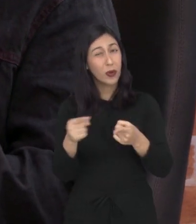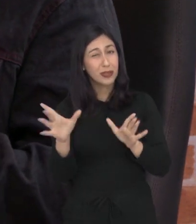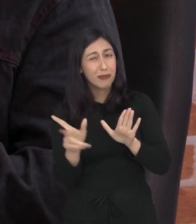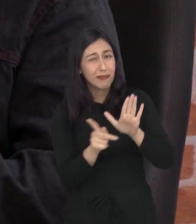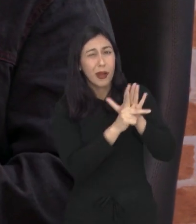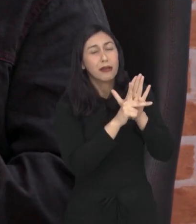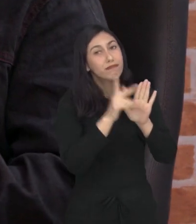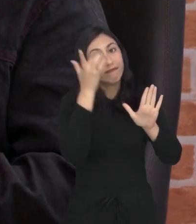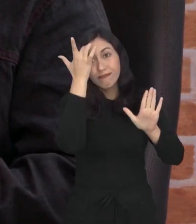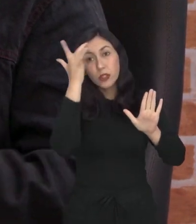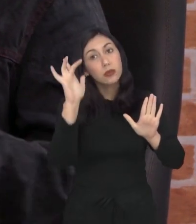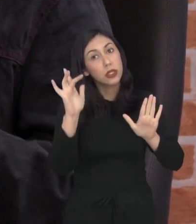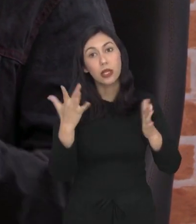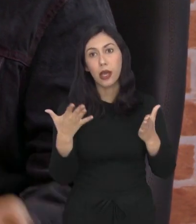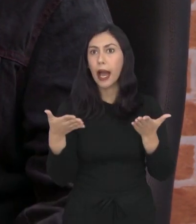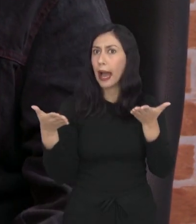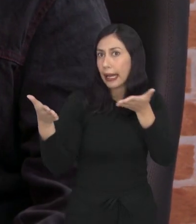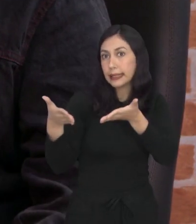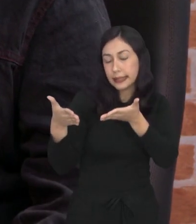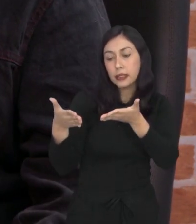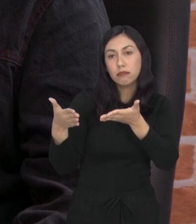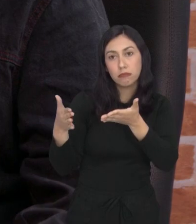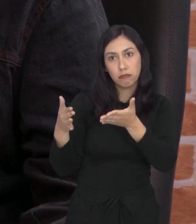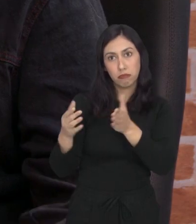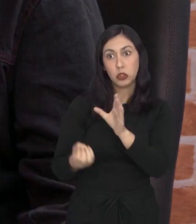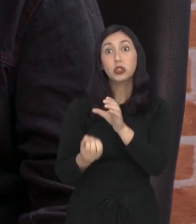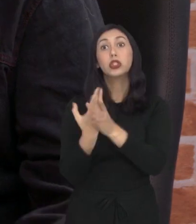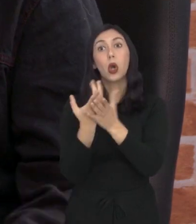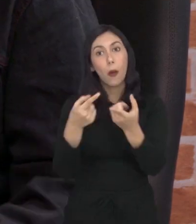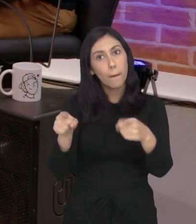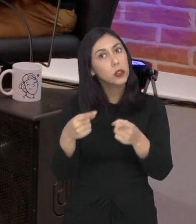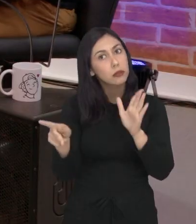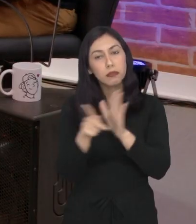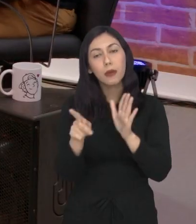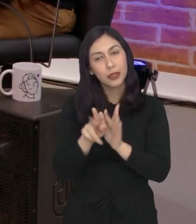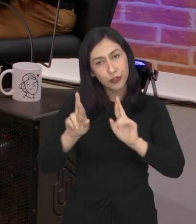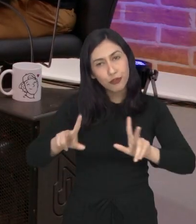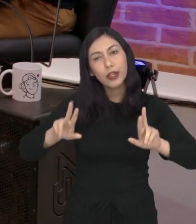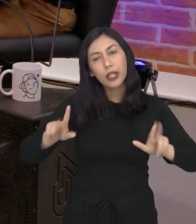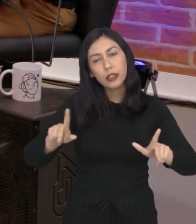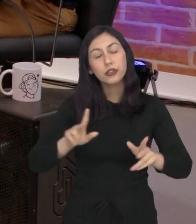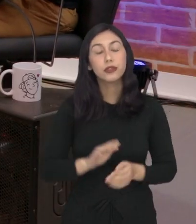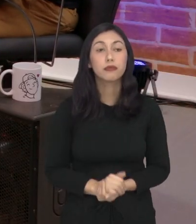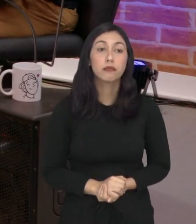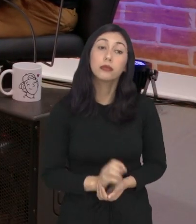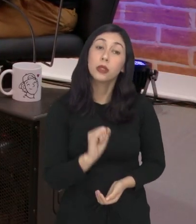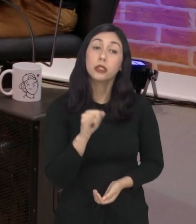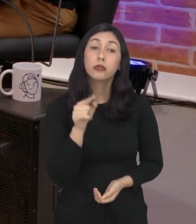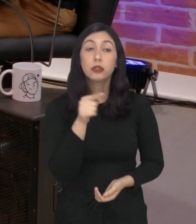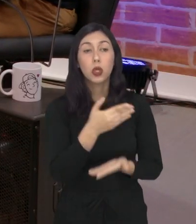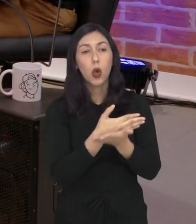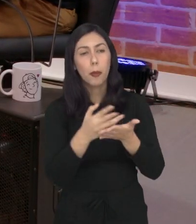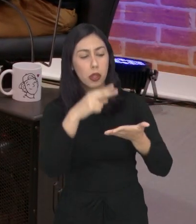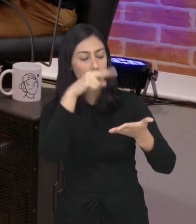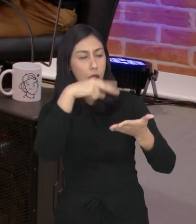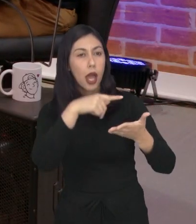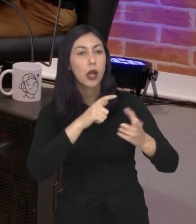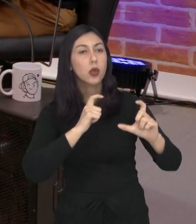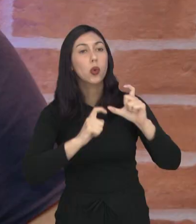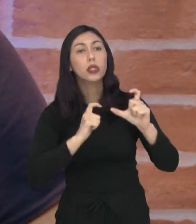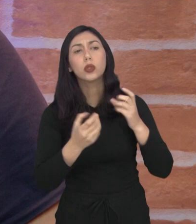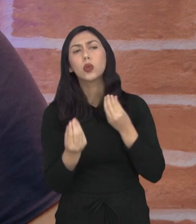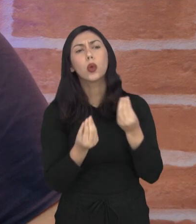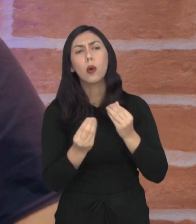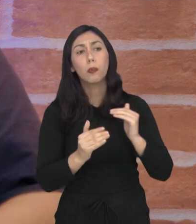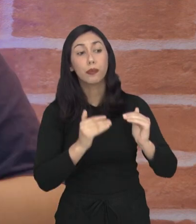música se encaixa nessa. Mas no caso desse cara, com certeza se encaixa, né? Tipo... faz sentido. Olha aqui, Paulinho, você falou que começou com os quadrinhos e eu queria